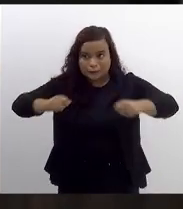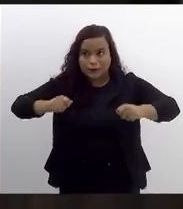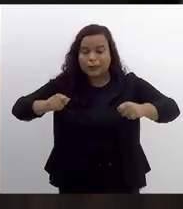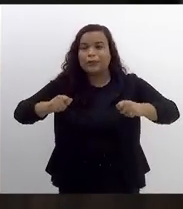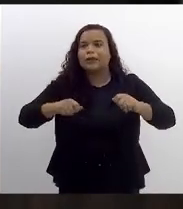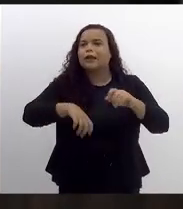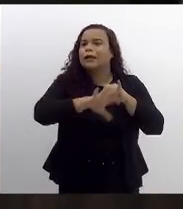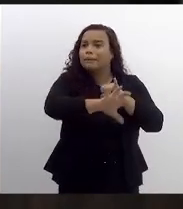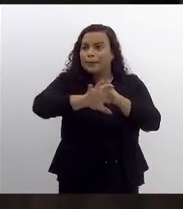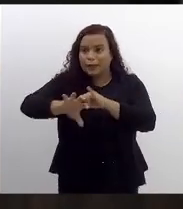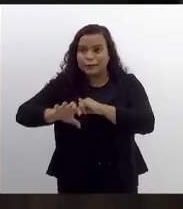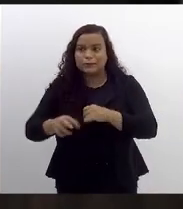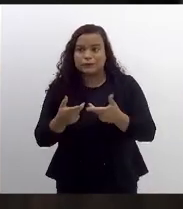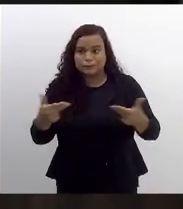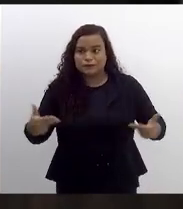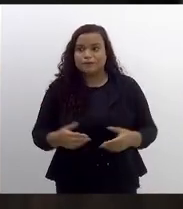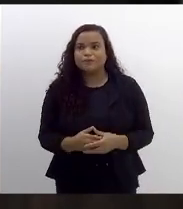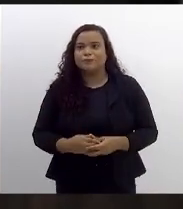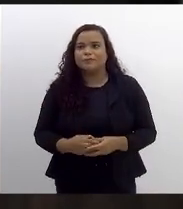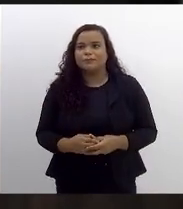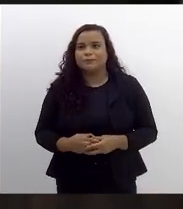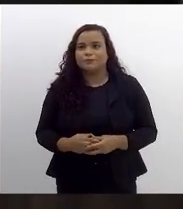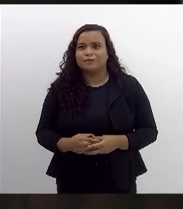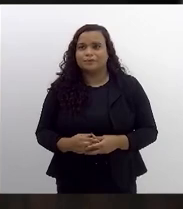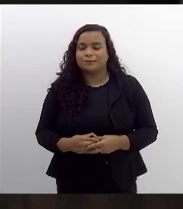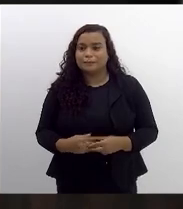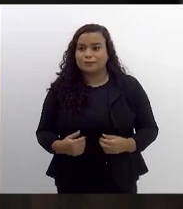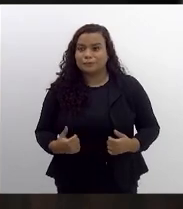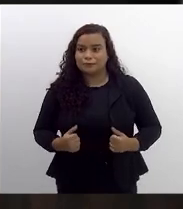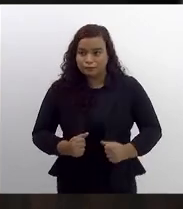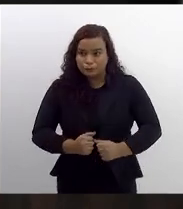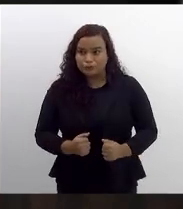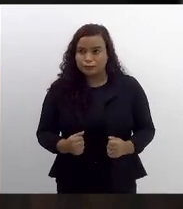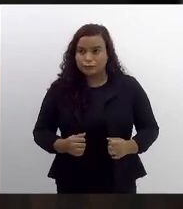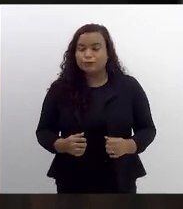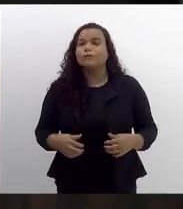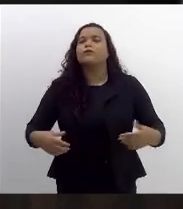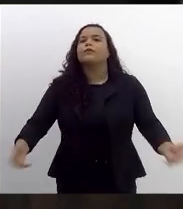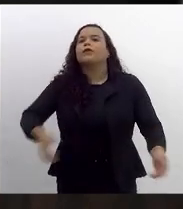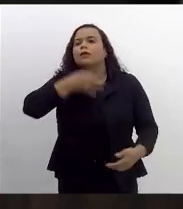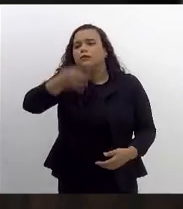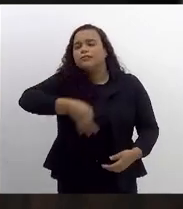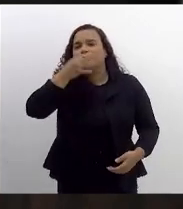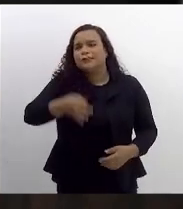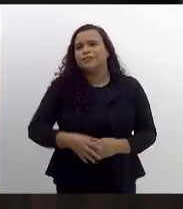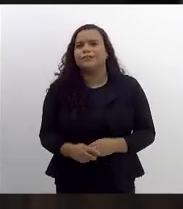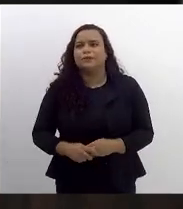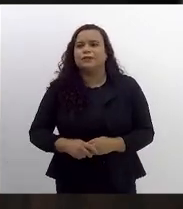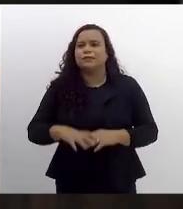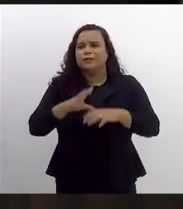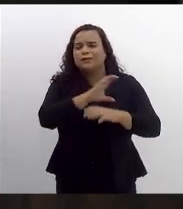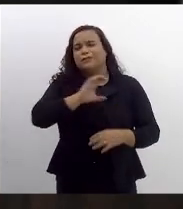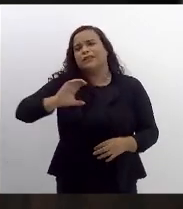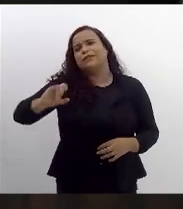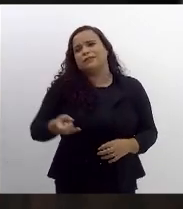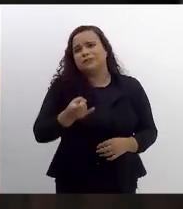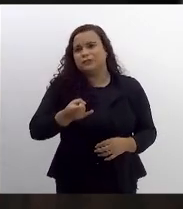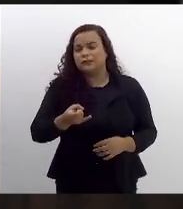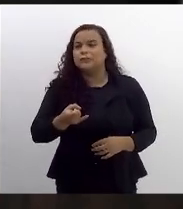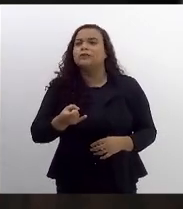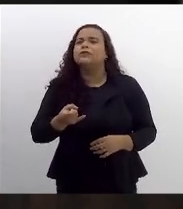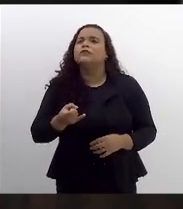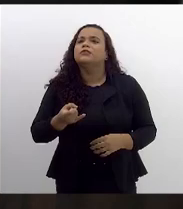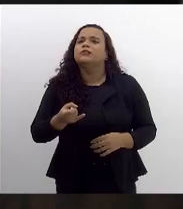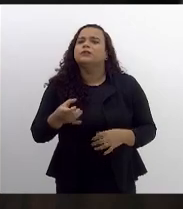imprensa e na janela e para emitir parecer pela comissão de Constituição justiça sobre